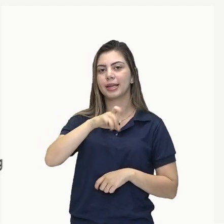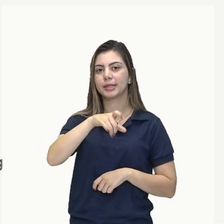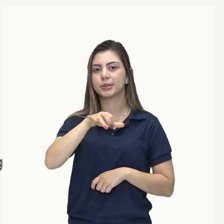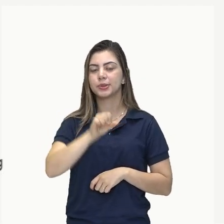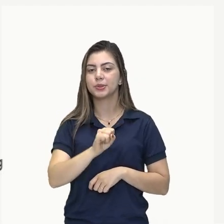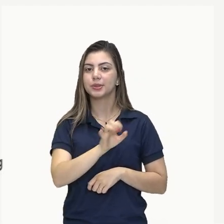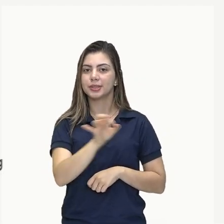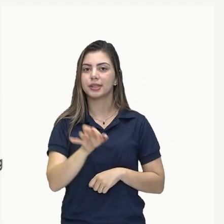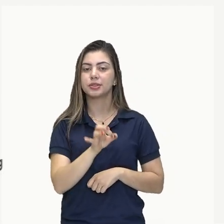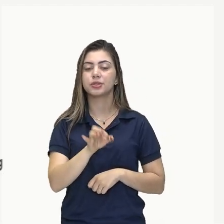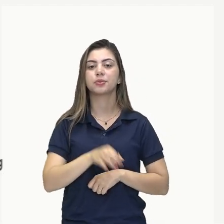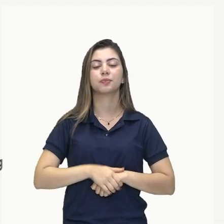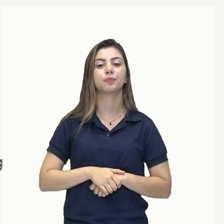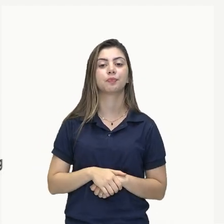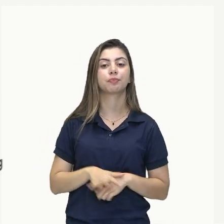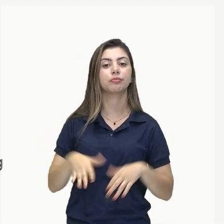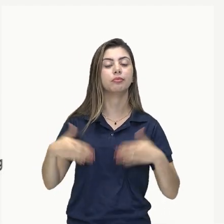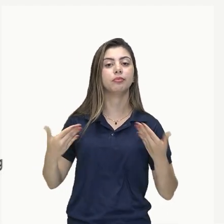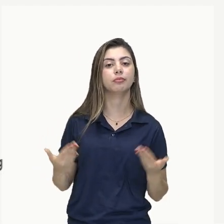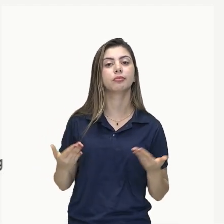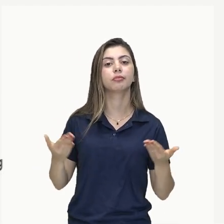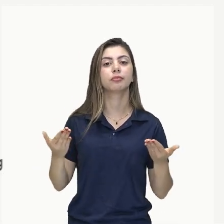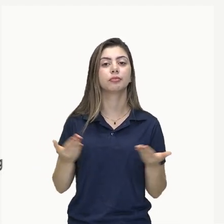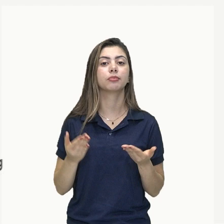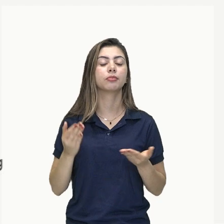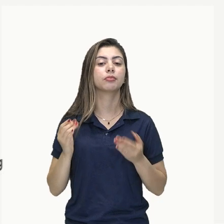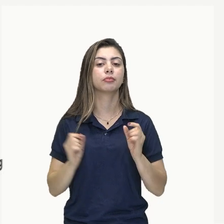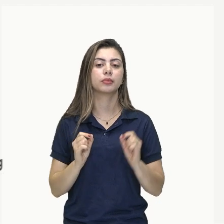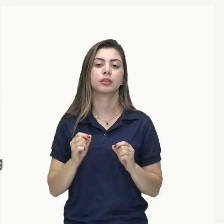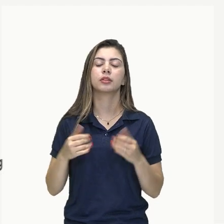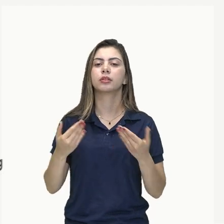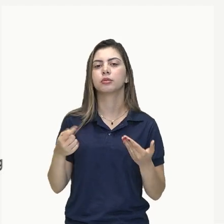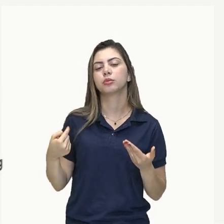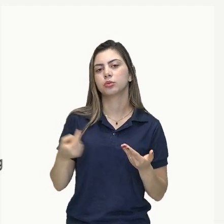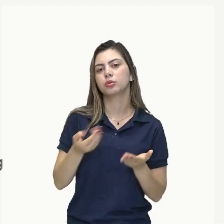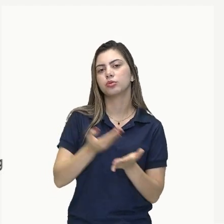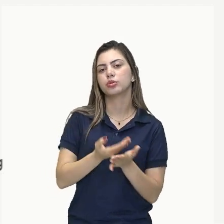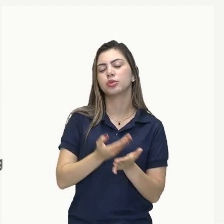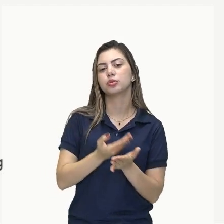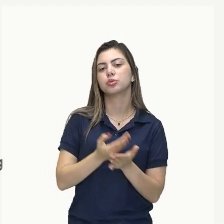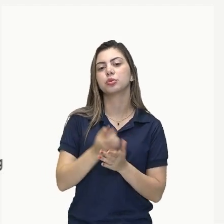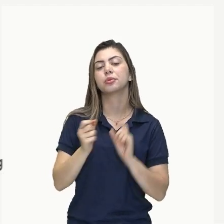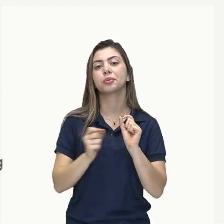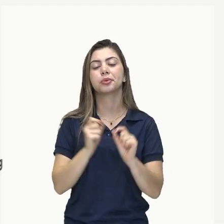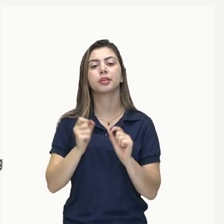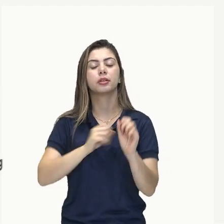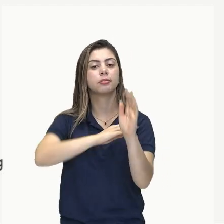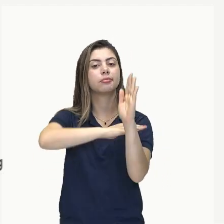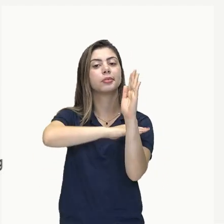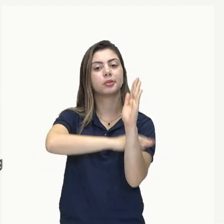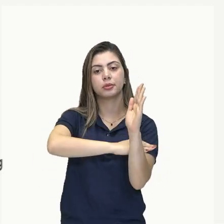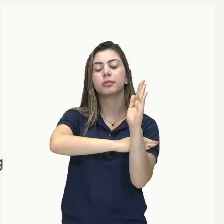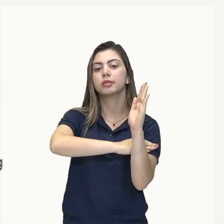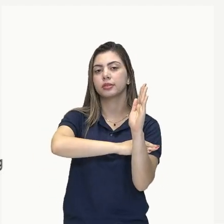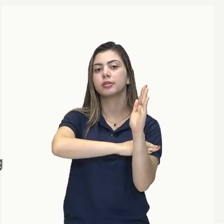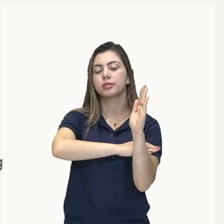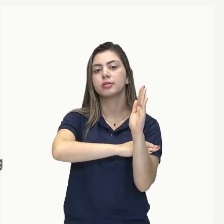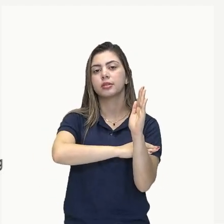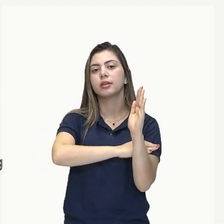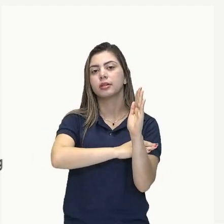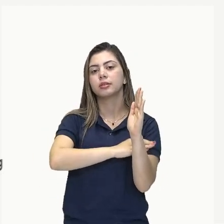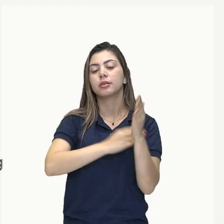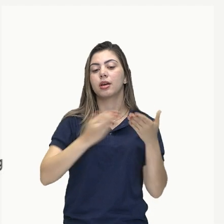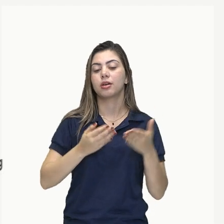bom? Então, eu não podia deixar de mencionar o plano cartesiano nessa nossa